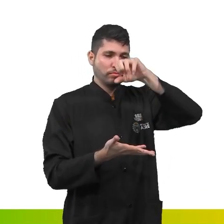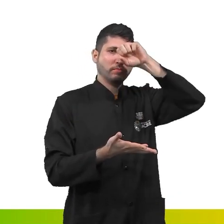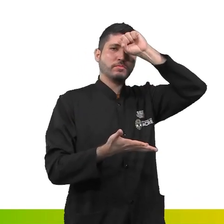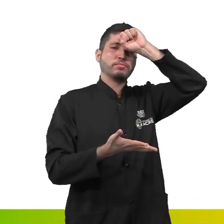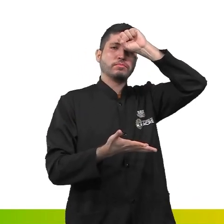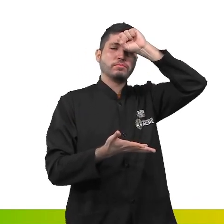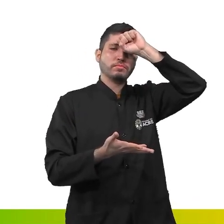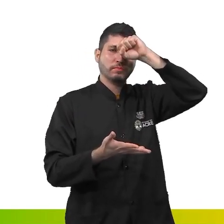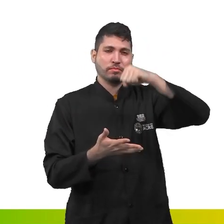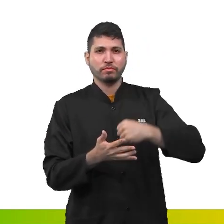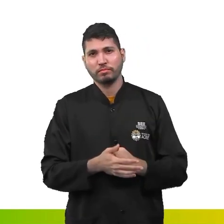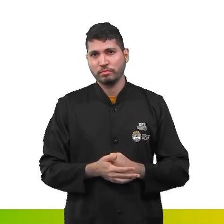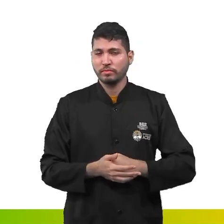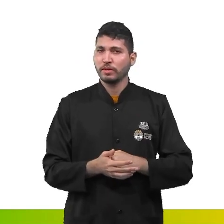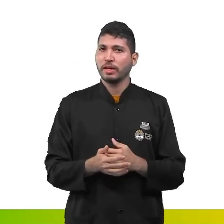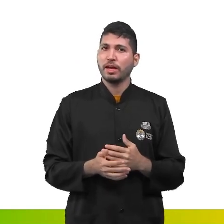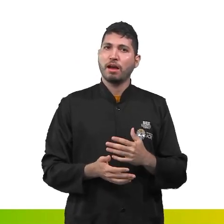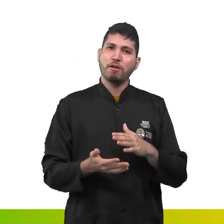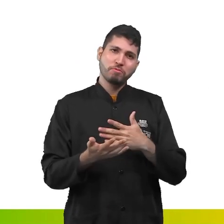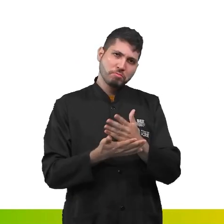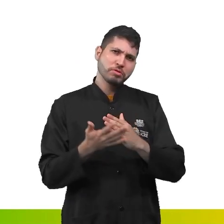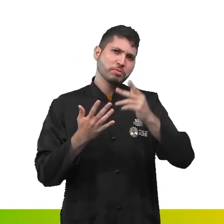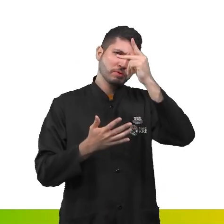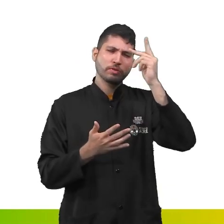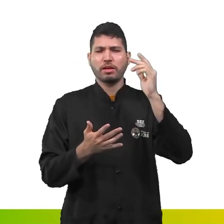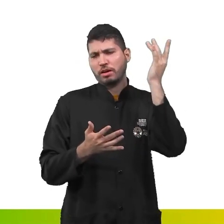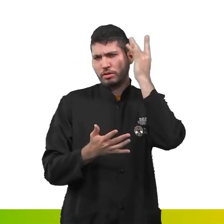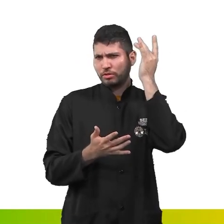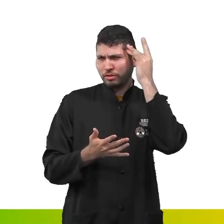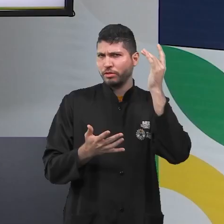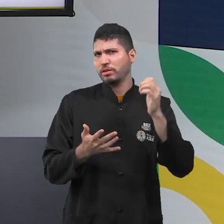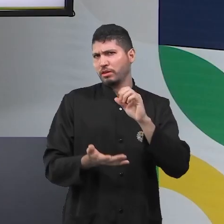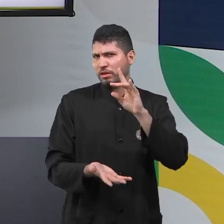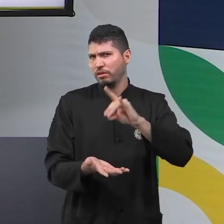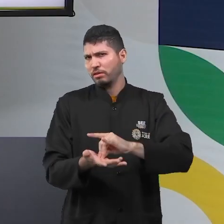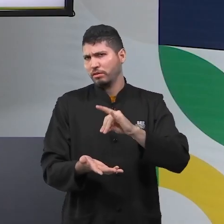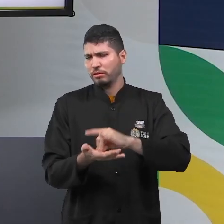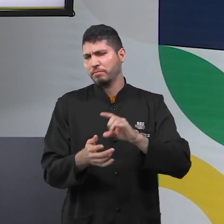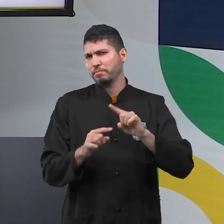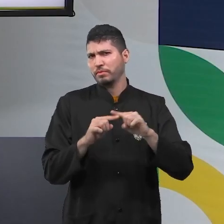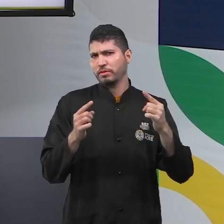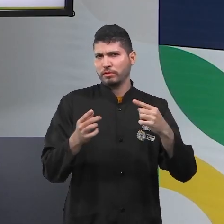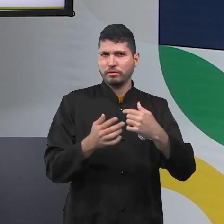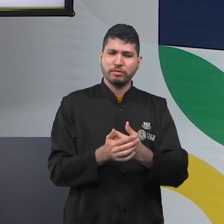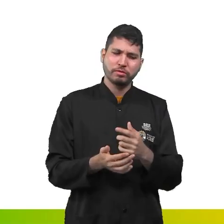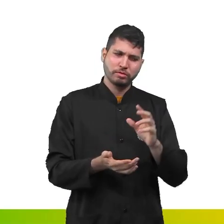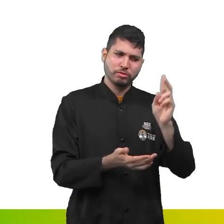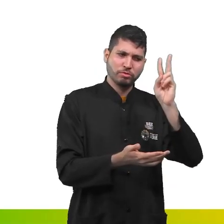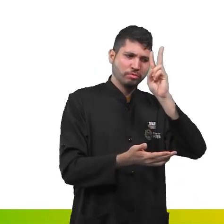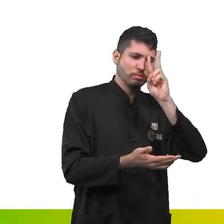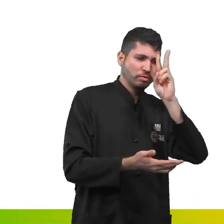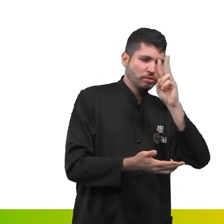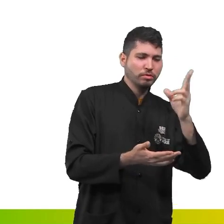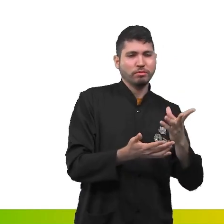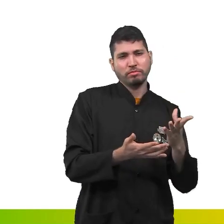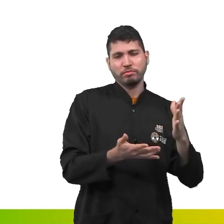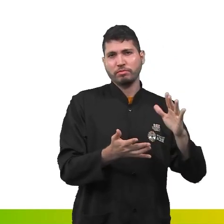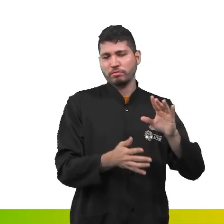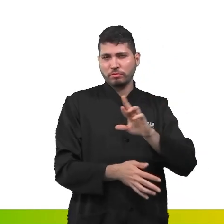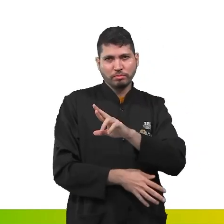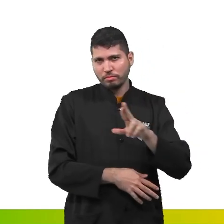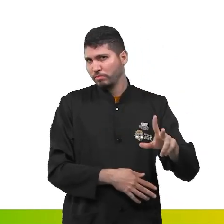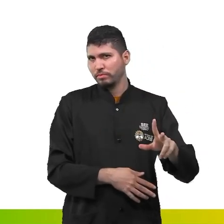mundo físico, né, alguns acreditam que existem, mas é considerado produto da fantasia. E aí elas têm